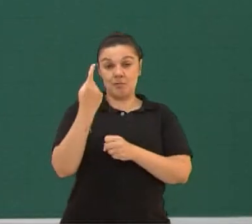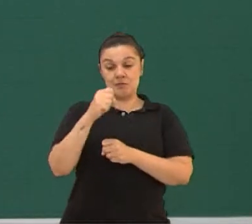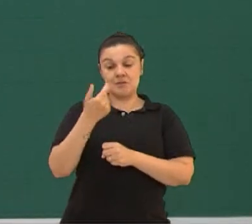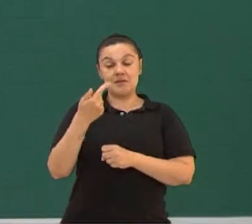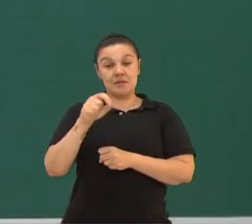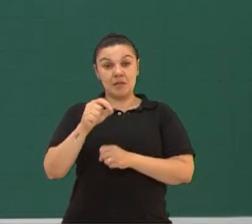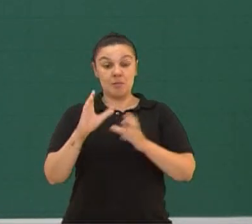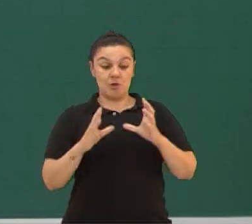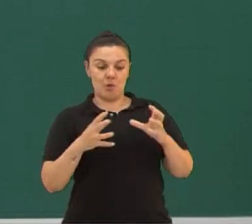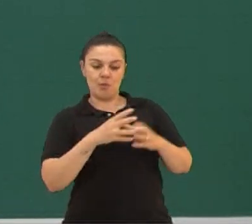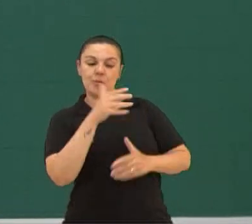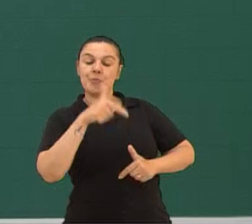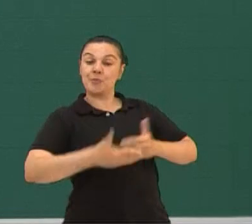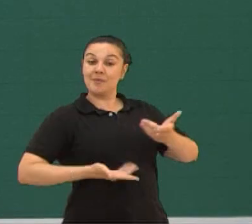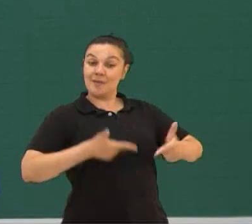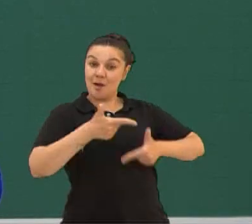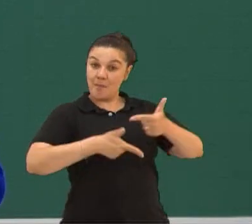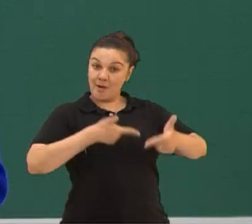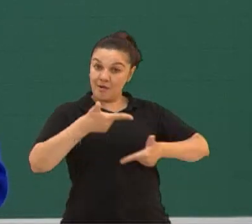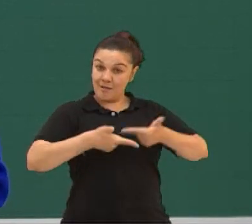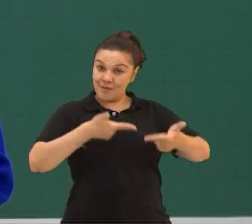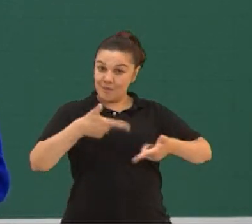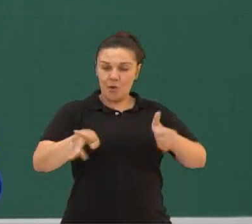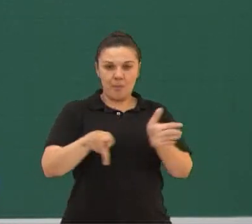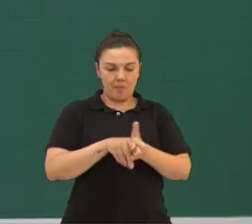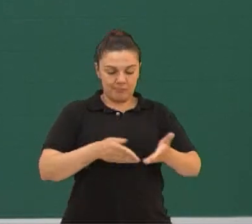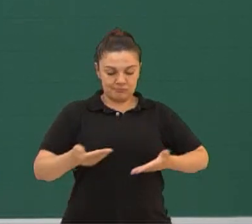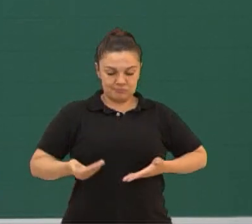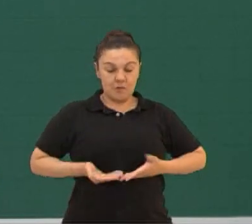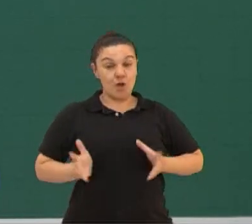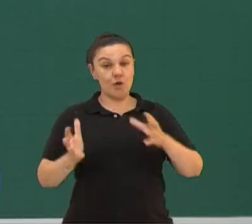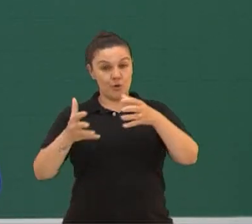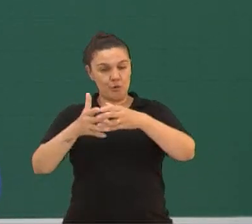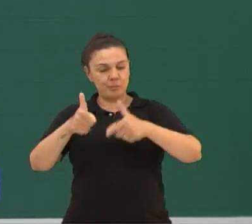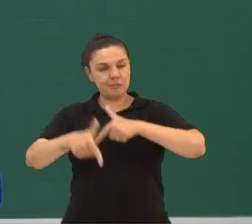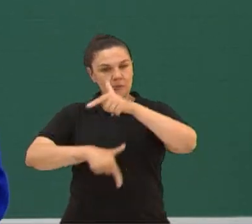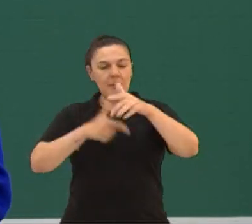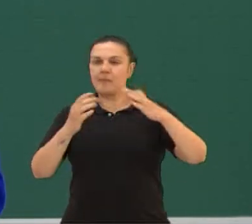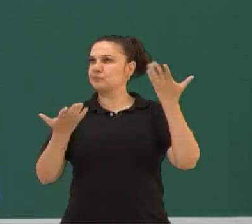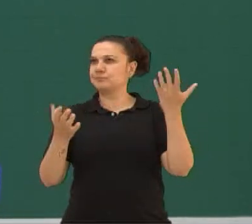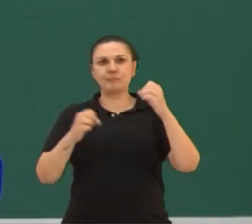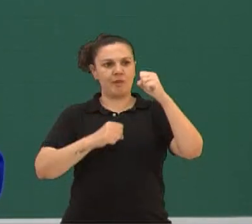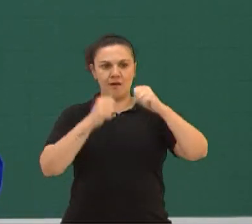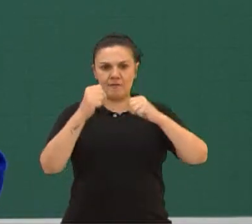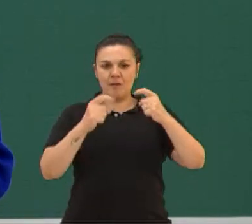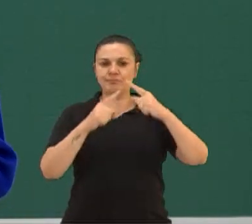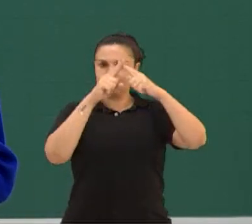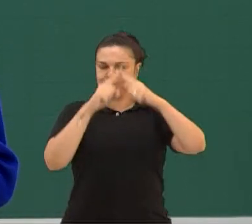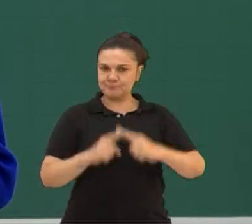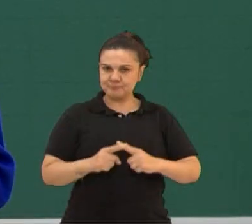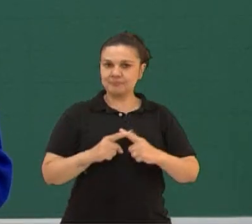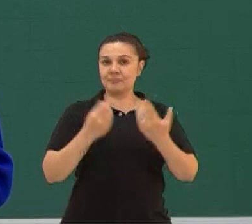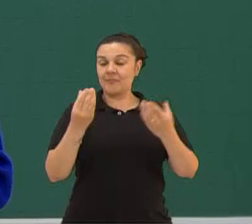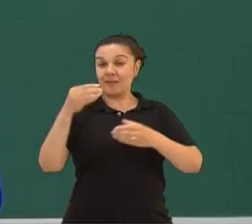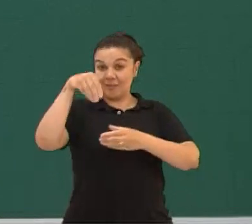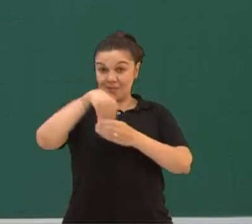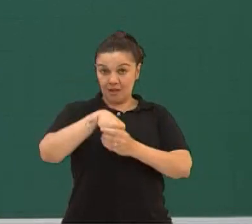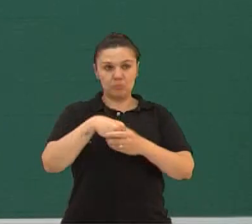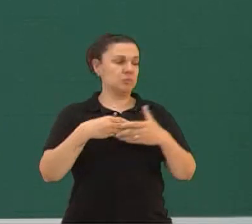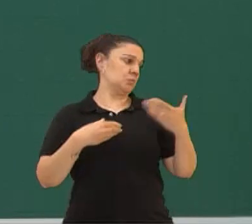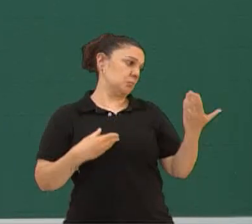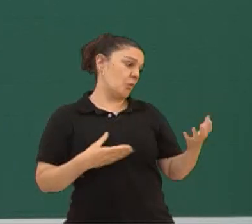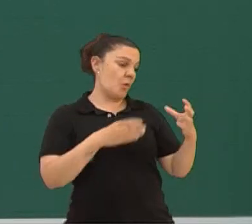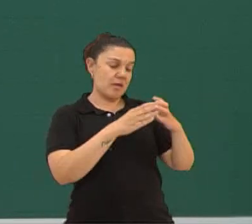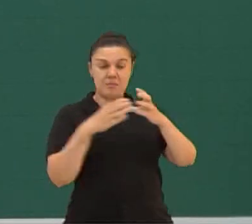classe trabalhadora, ou seja, os operários poderiam ter as suas equipes e ter as suas disputas, os seus torneios e campeonatos contra